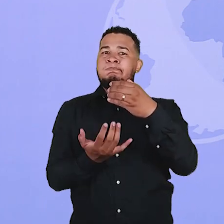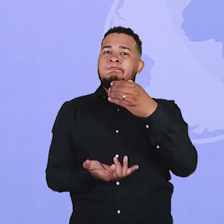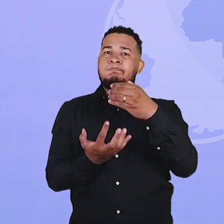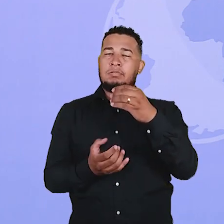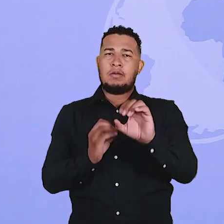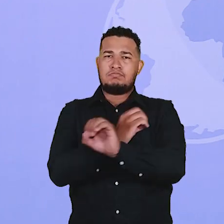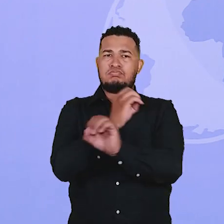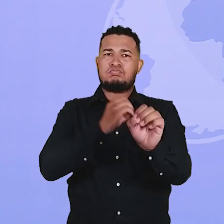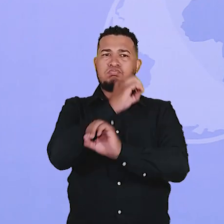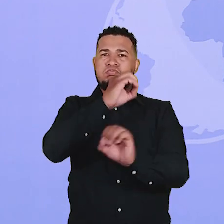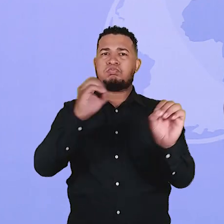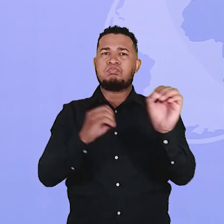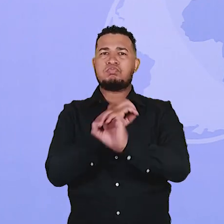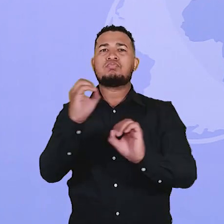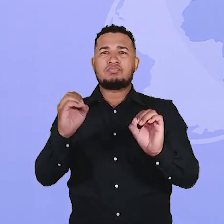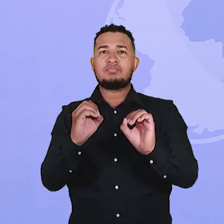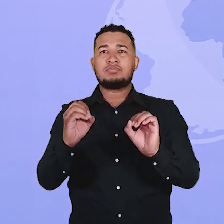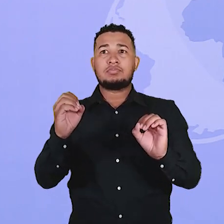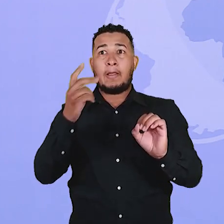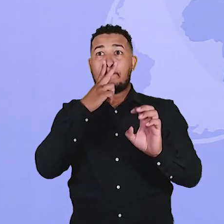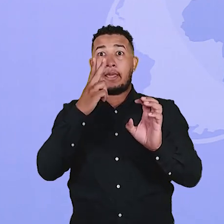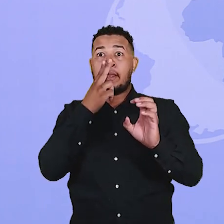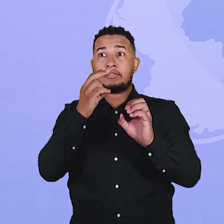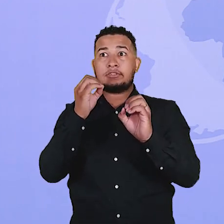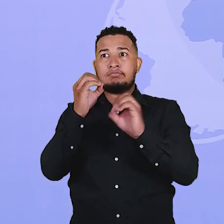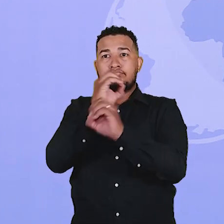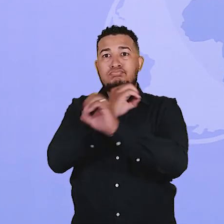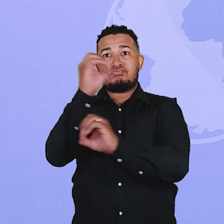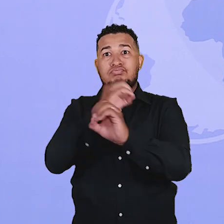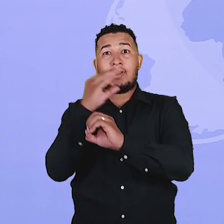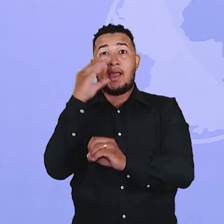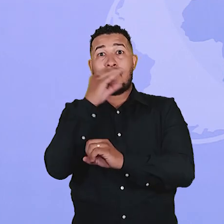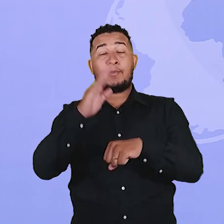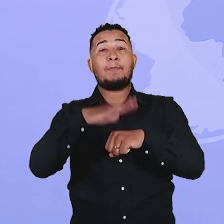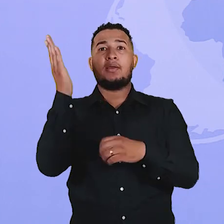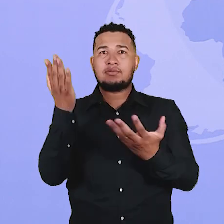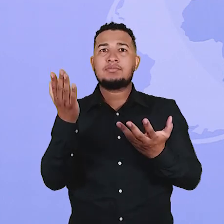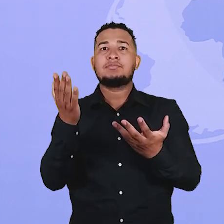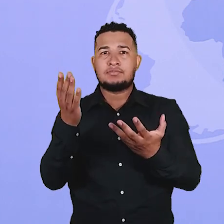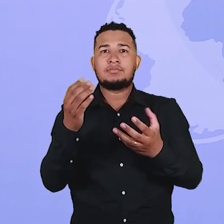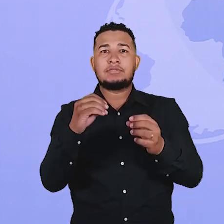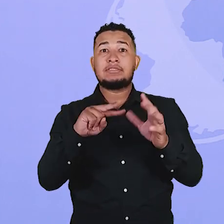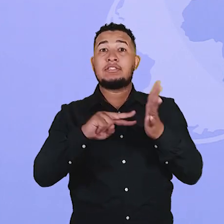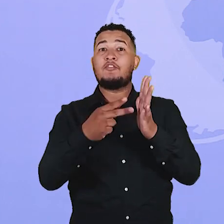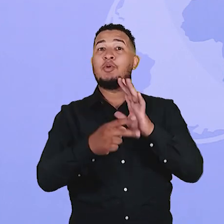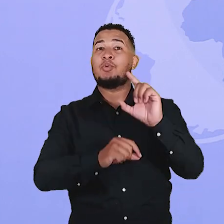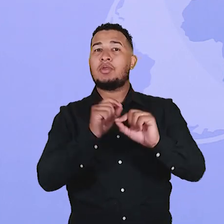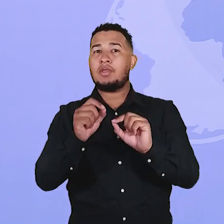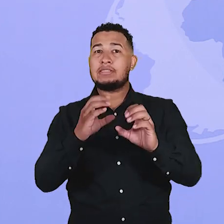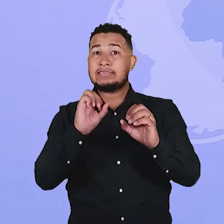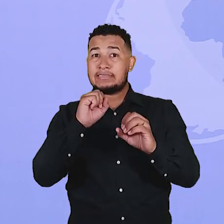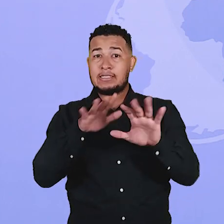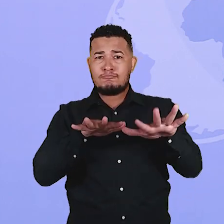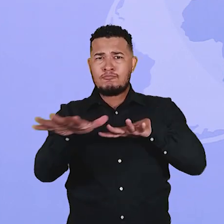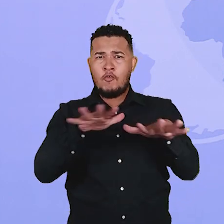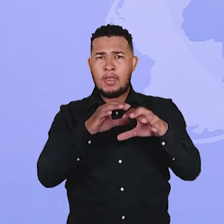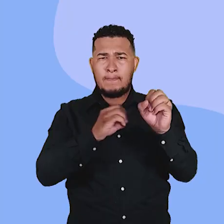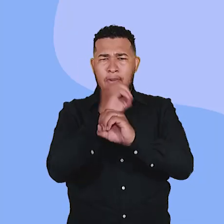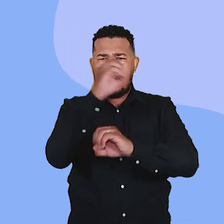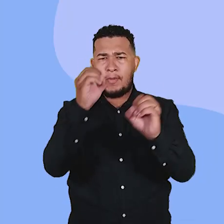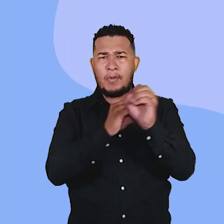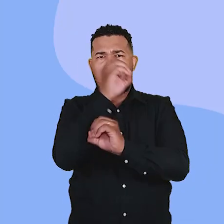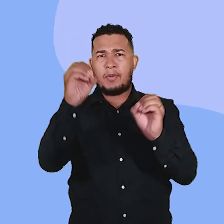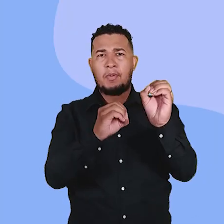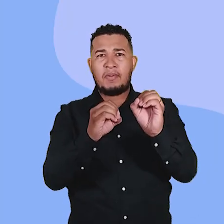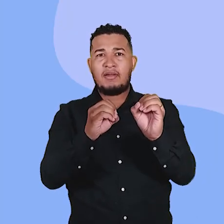fornecido para o meu sistema, mais as minhas moléculas vão se agitar. Ou seja, a minha temperatura está aumentando.